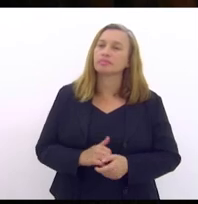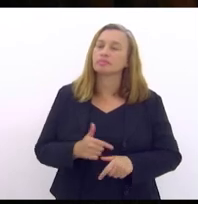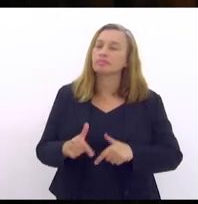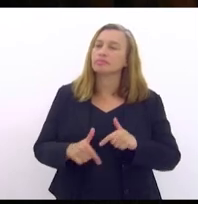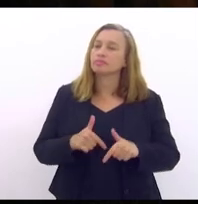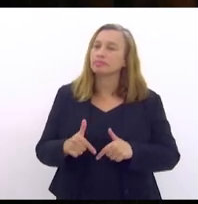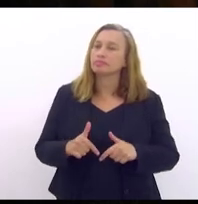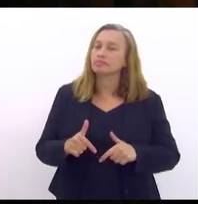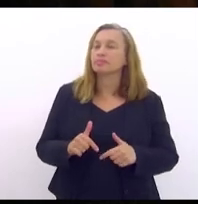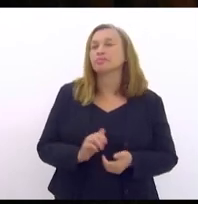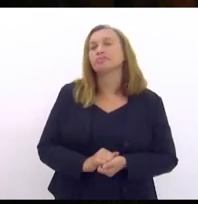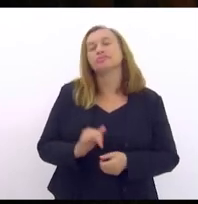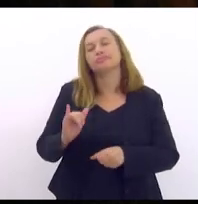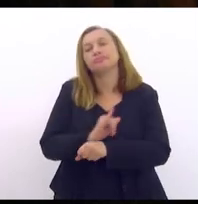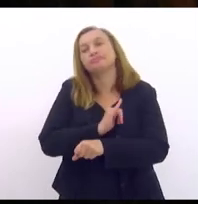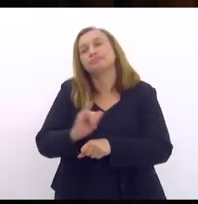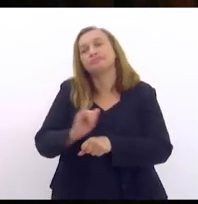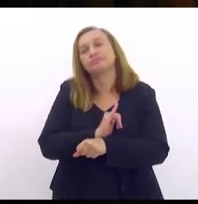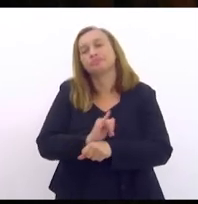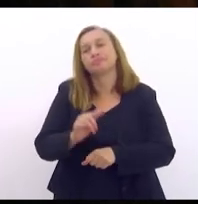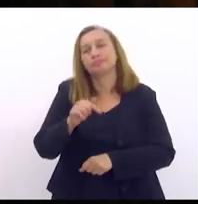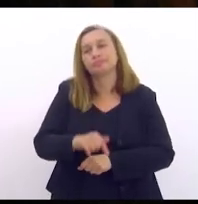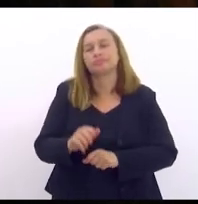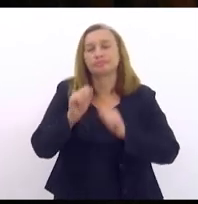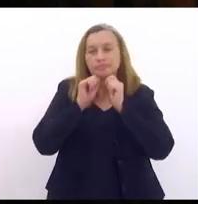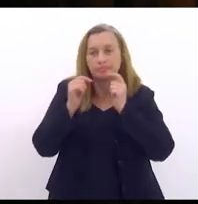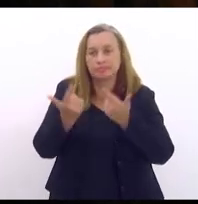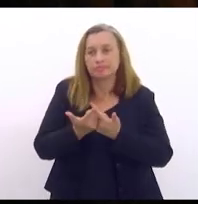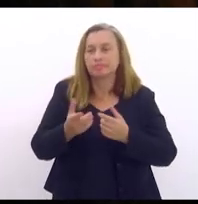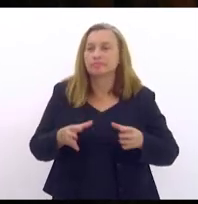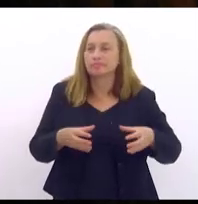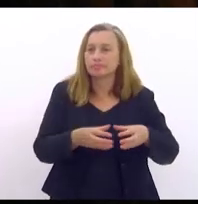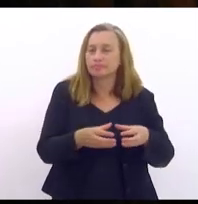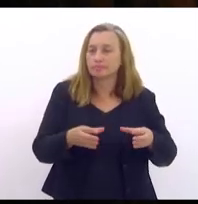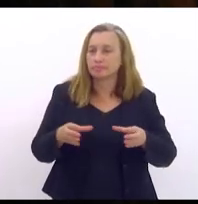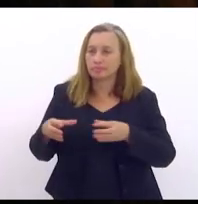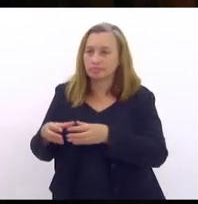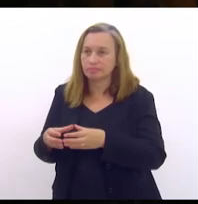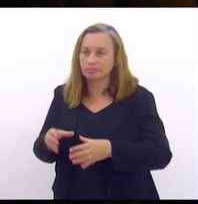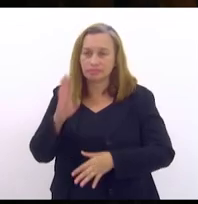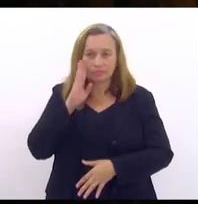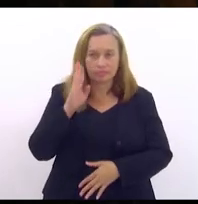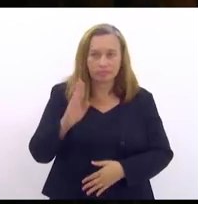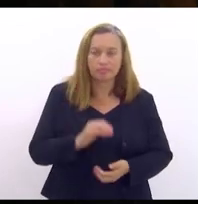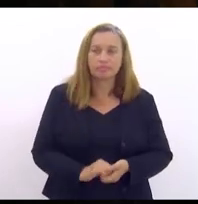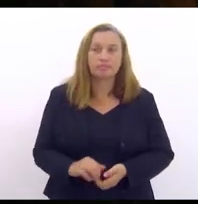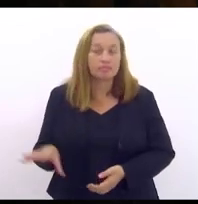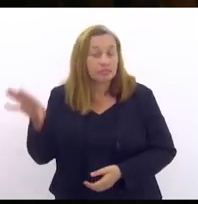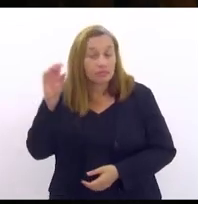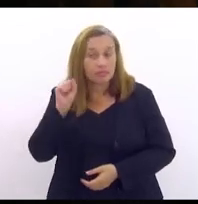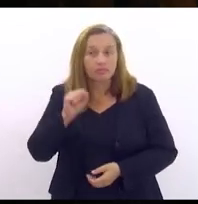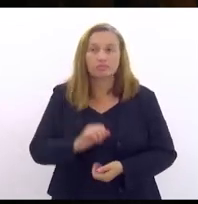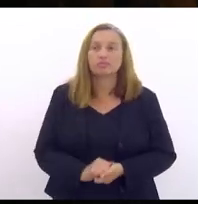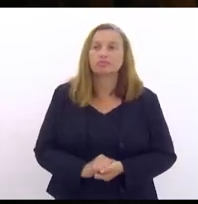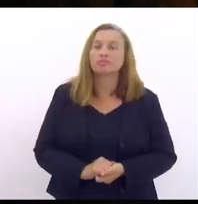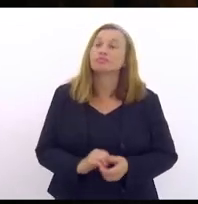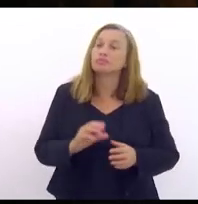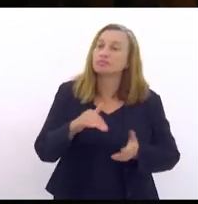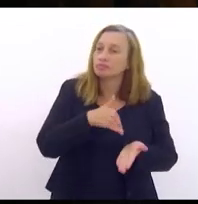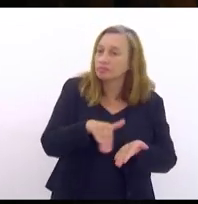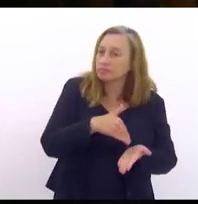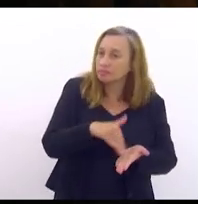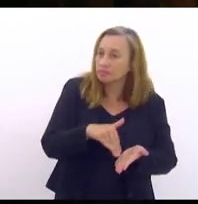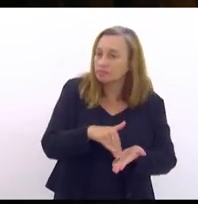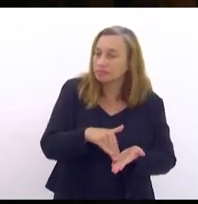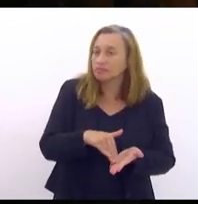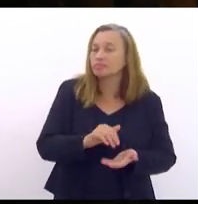capitaneada aqui na Assembleia Legislativa, pelas comissões pertinentes, em que se ouça os secretários das